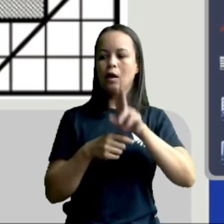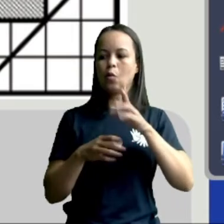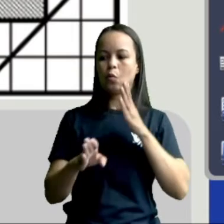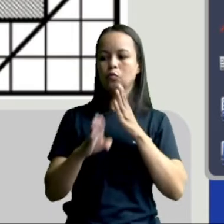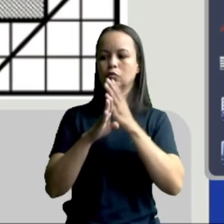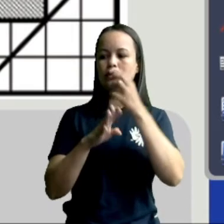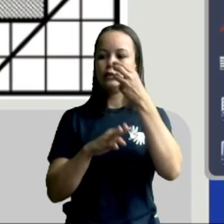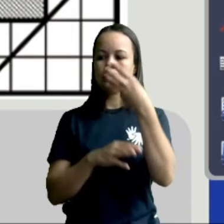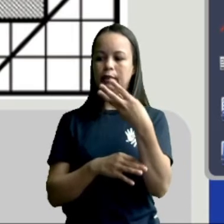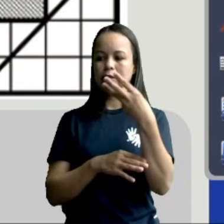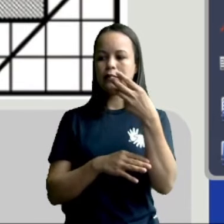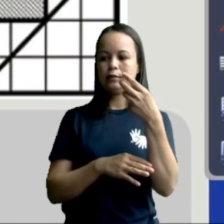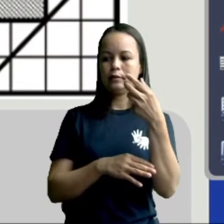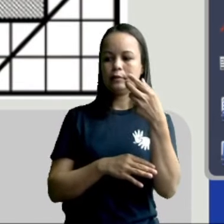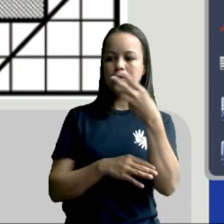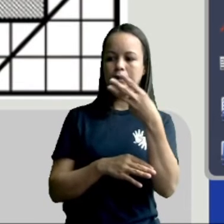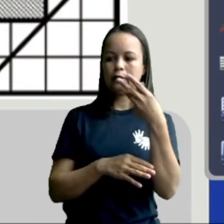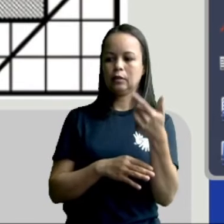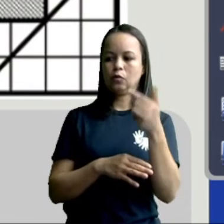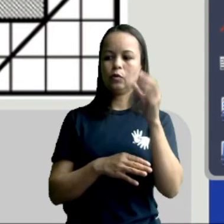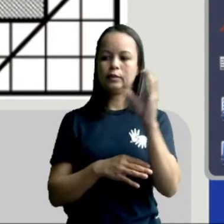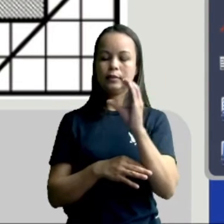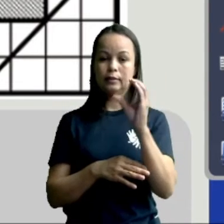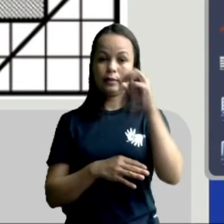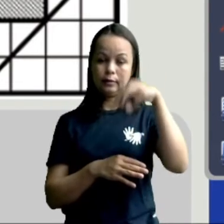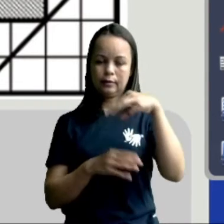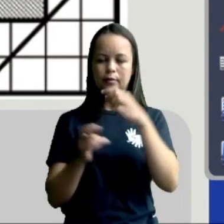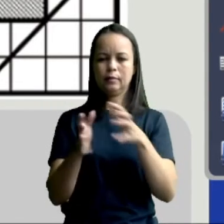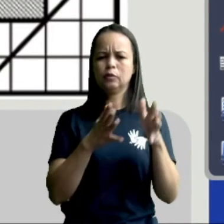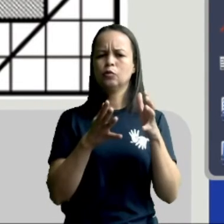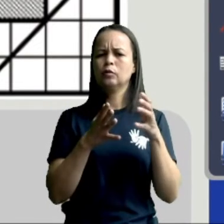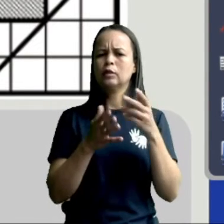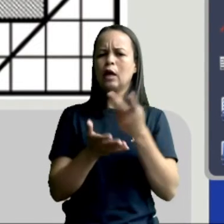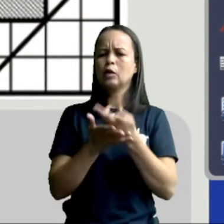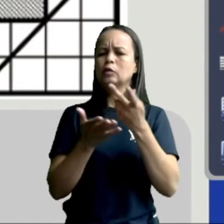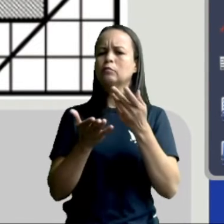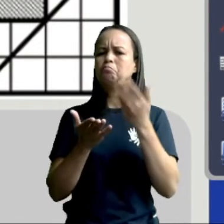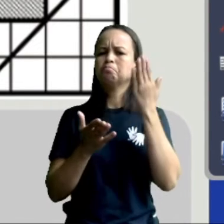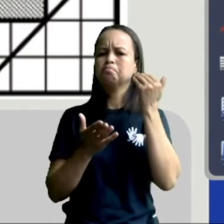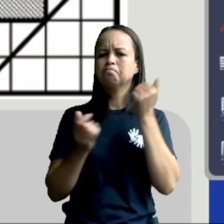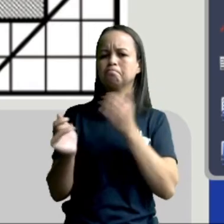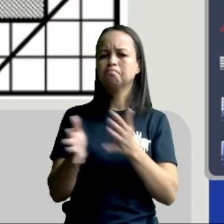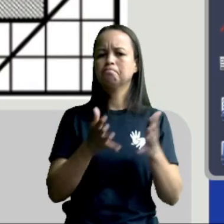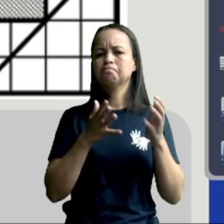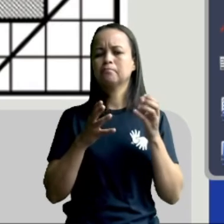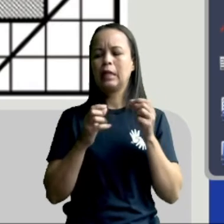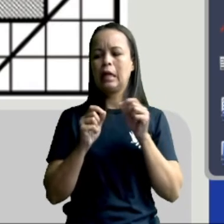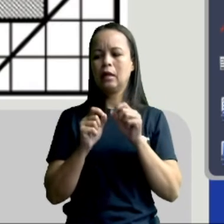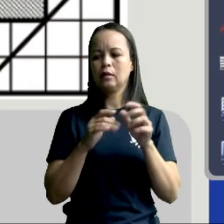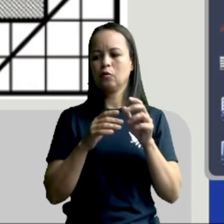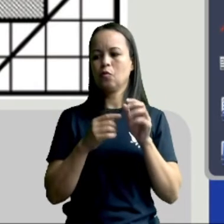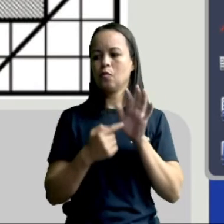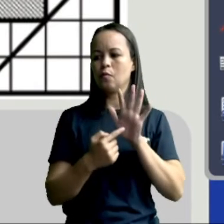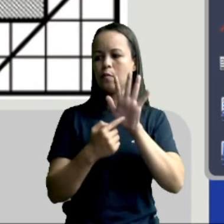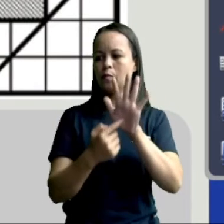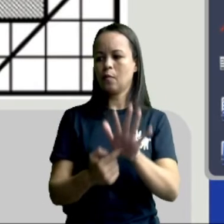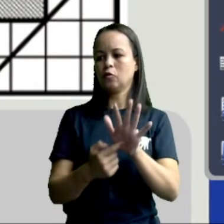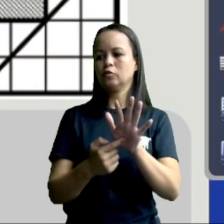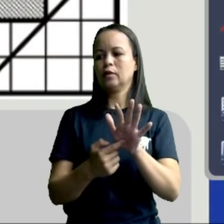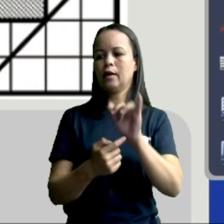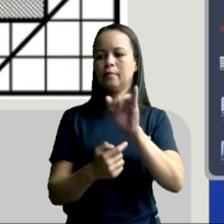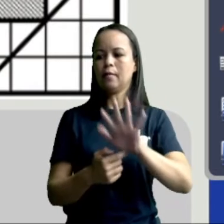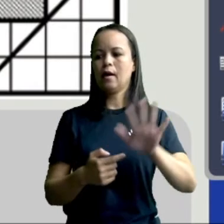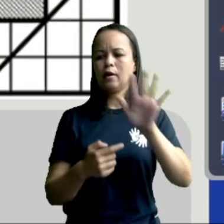outro quadrado. Ele repetiu esse processo e obteve o quadrado pintado, como mostra a figura abaixo.